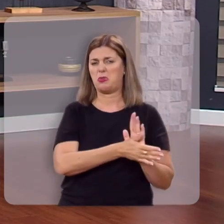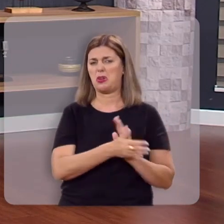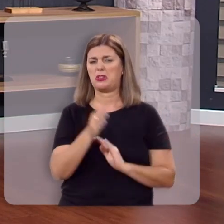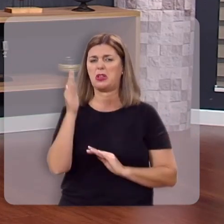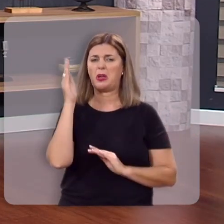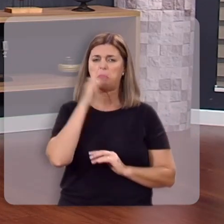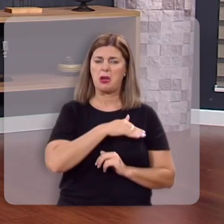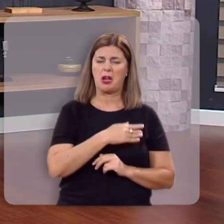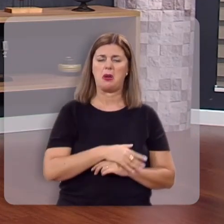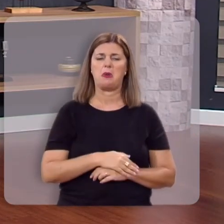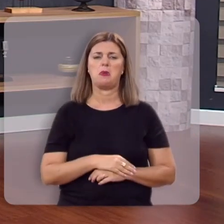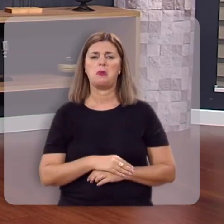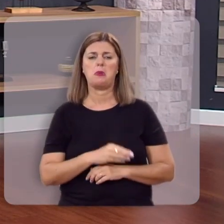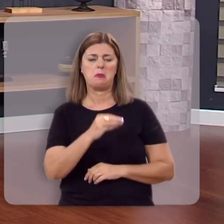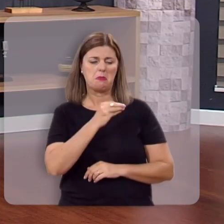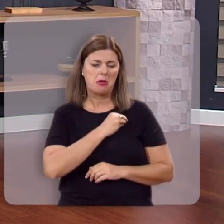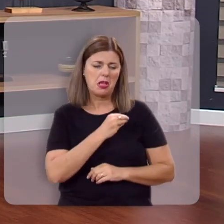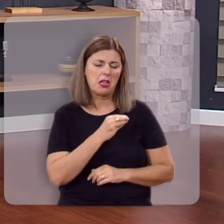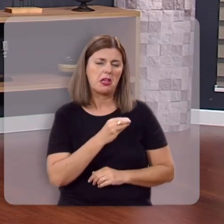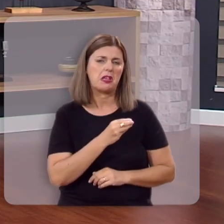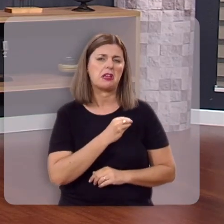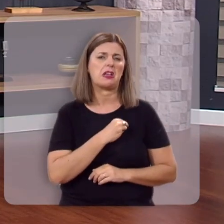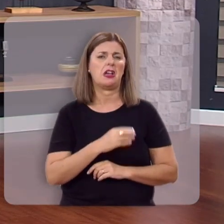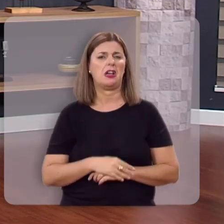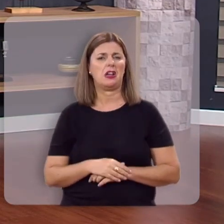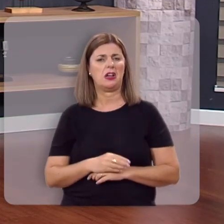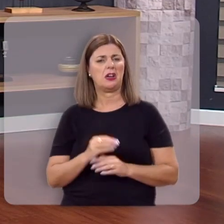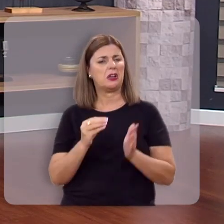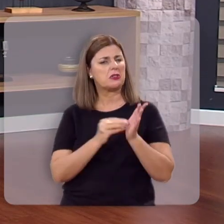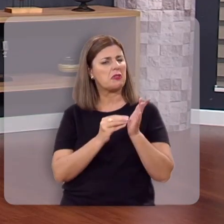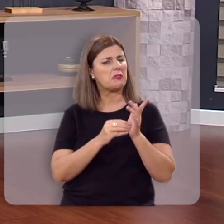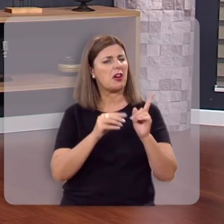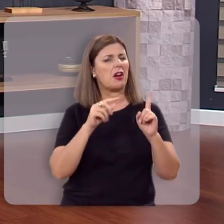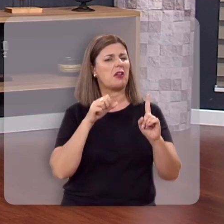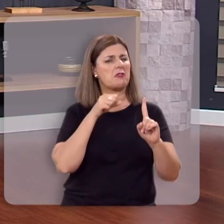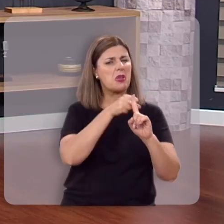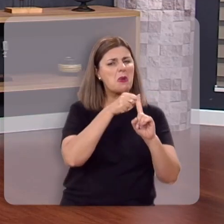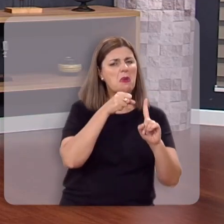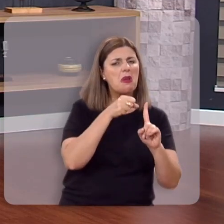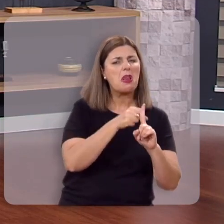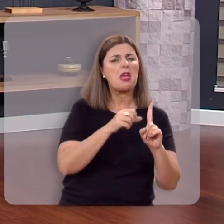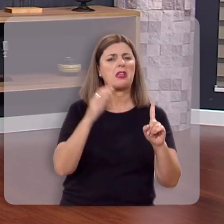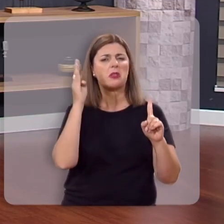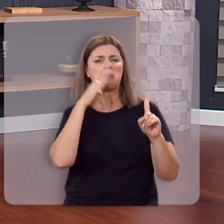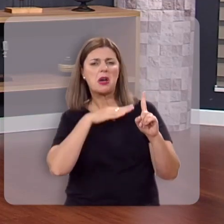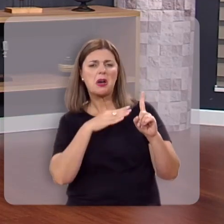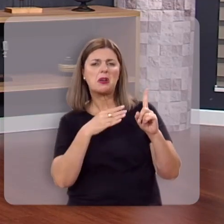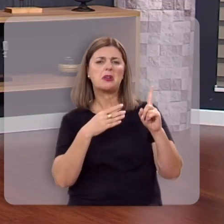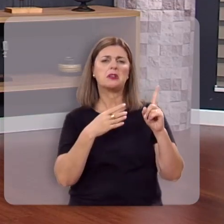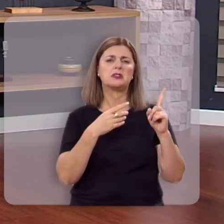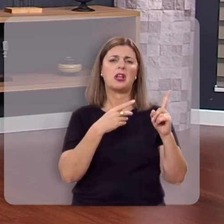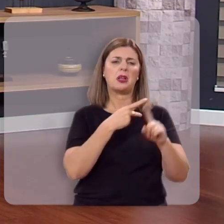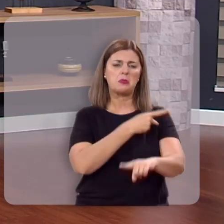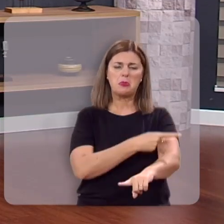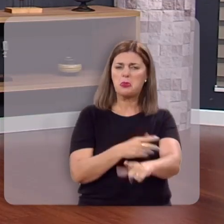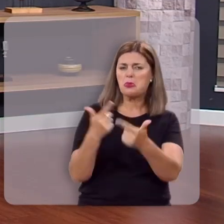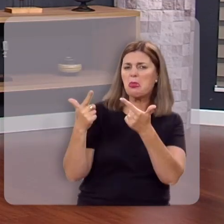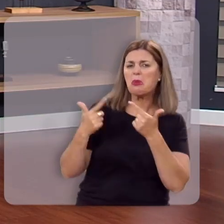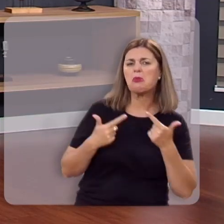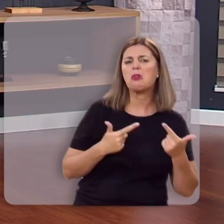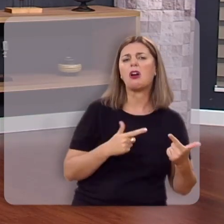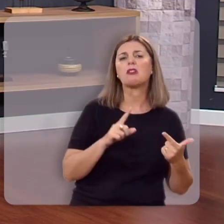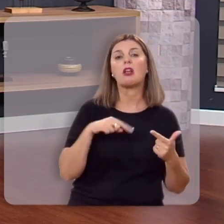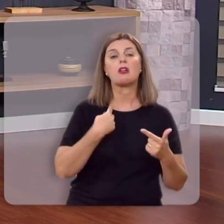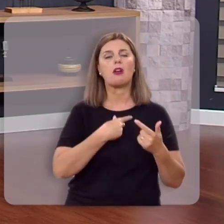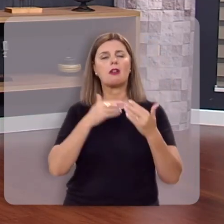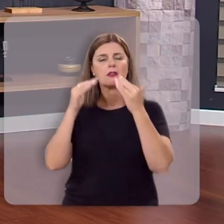na imoralidade, na intemperança, na violência, na maldade, na impureza,